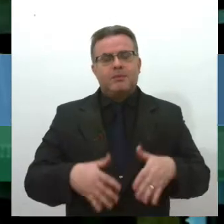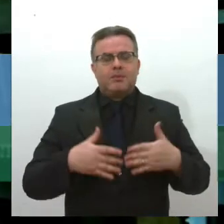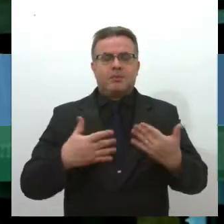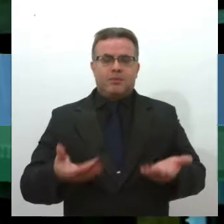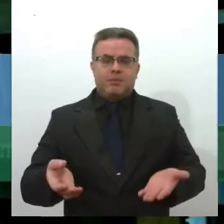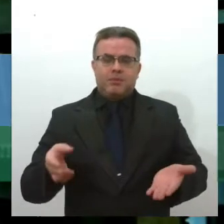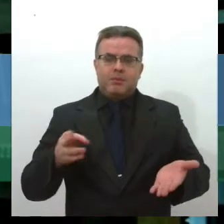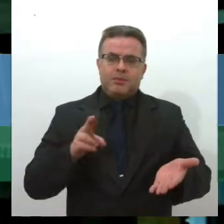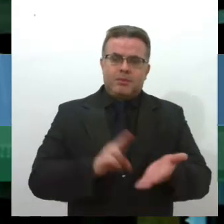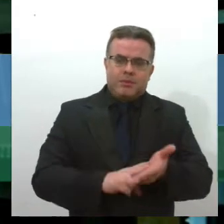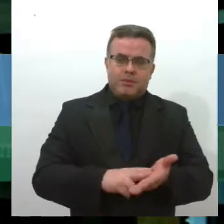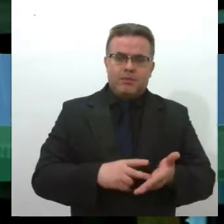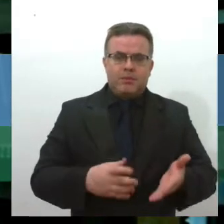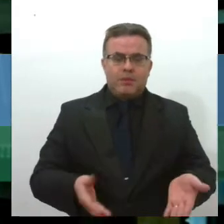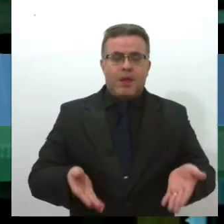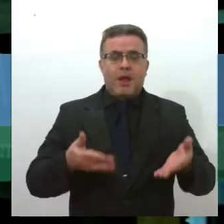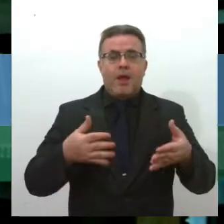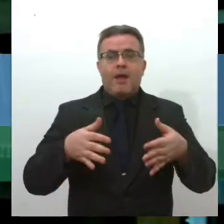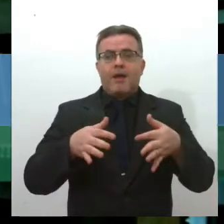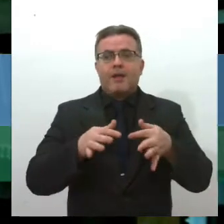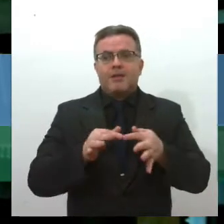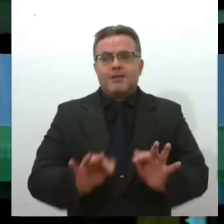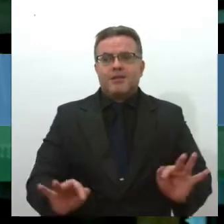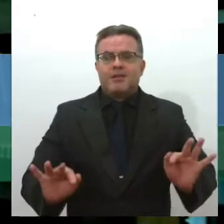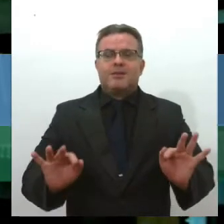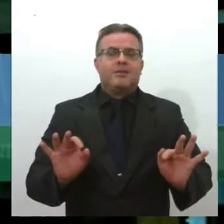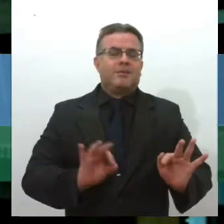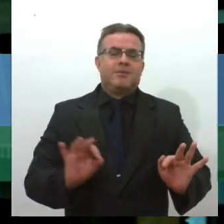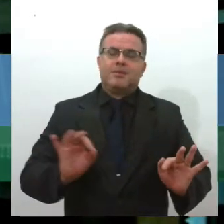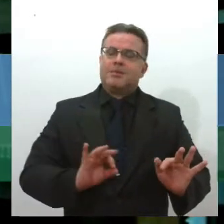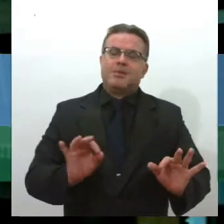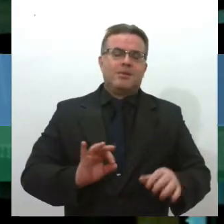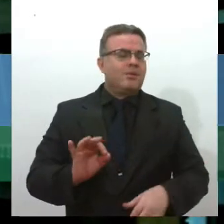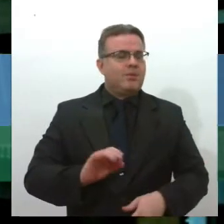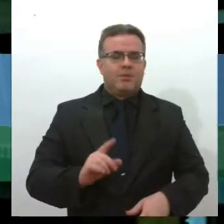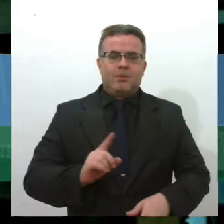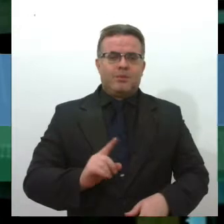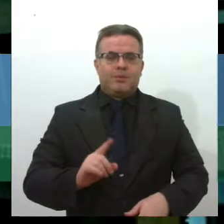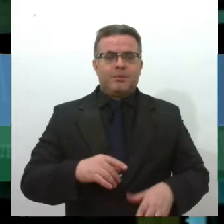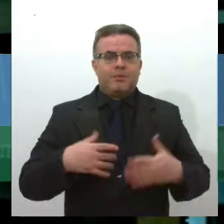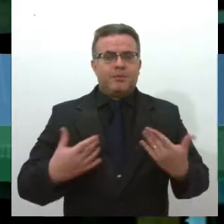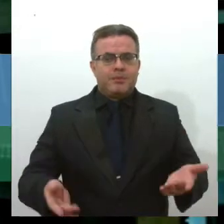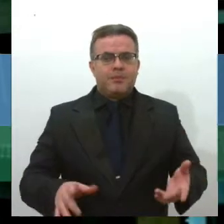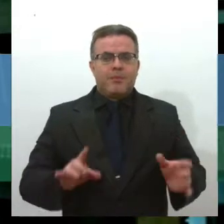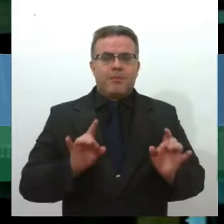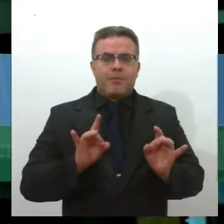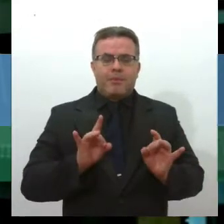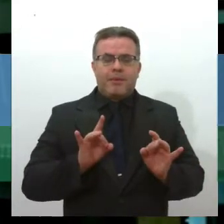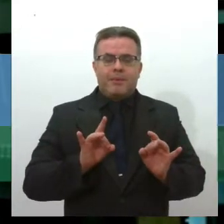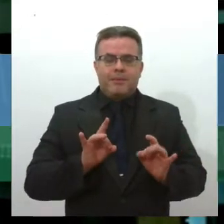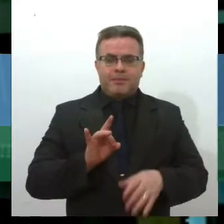Não é que a branda é um eufemismo, ele simplesmente